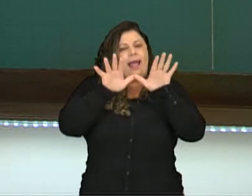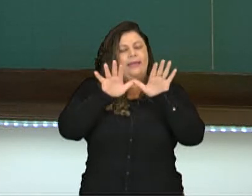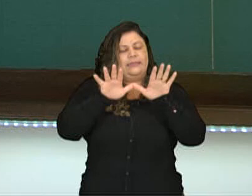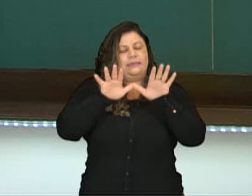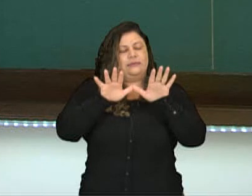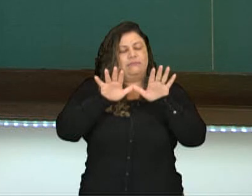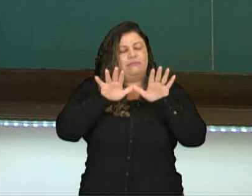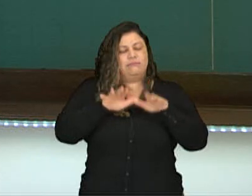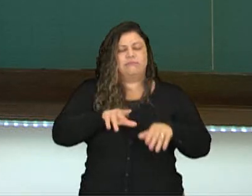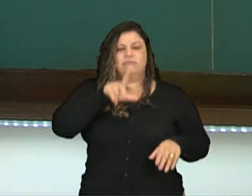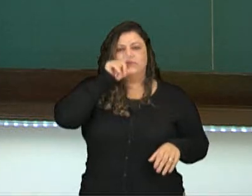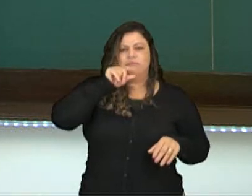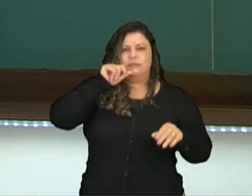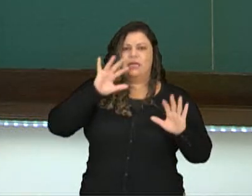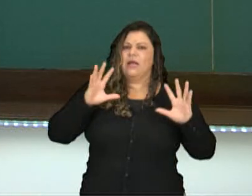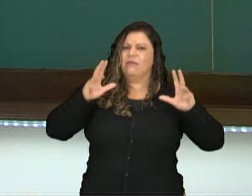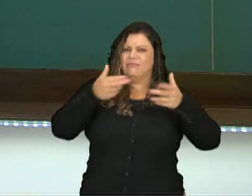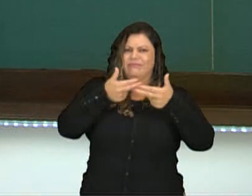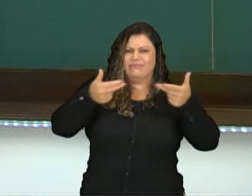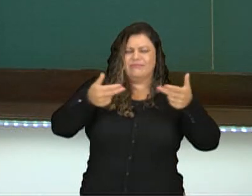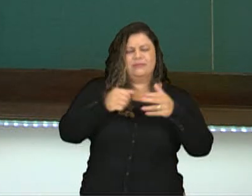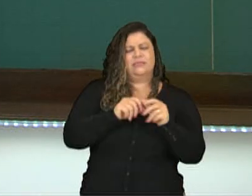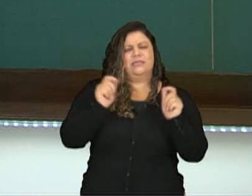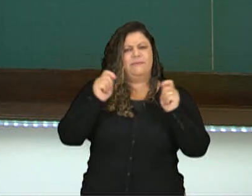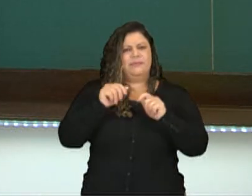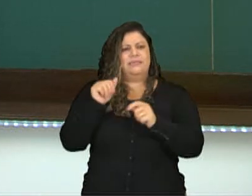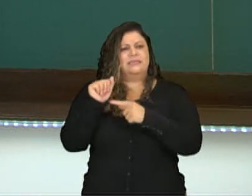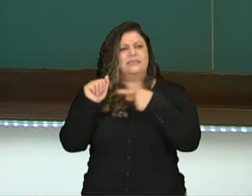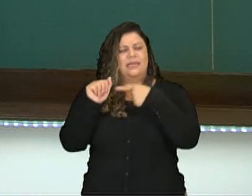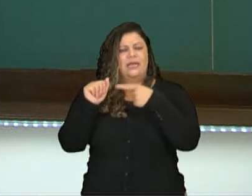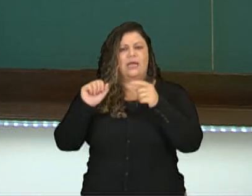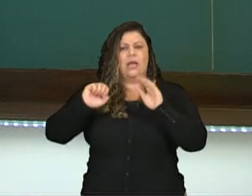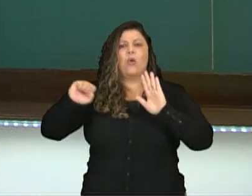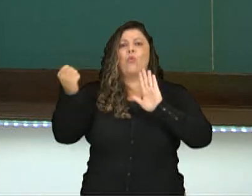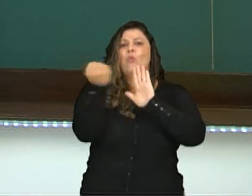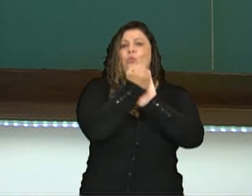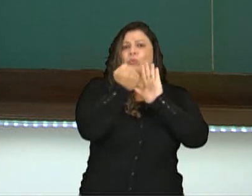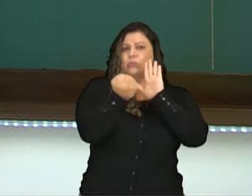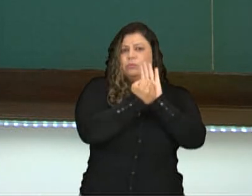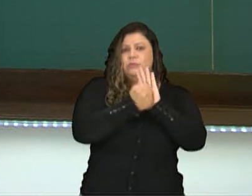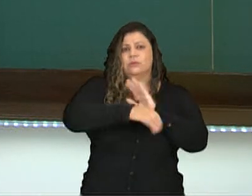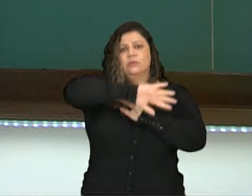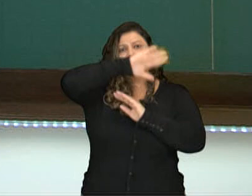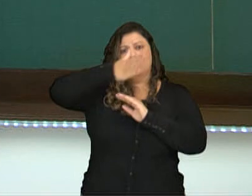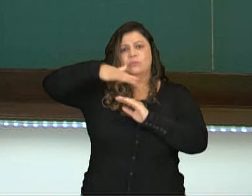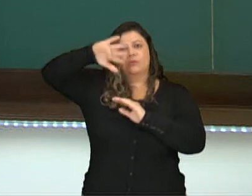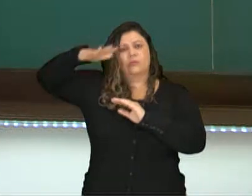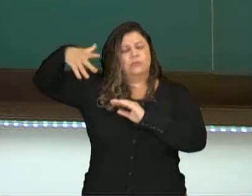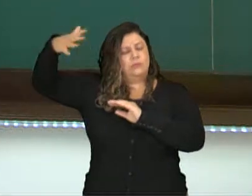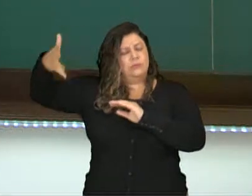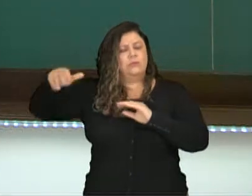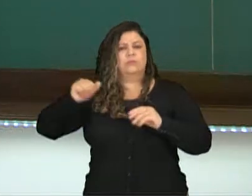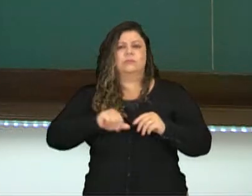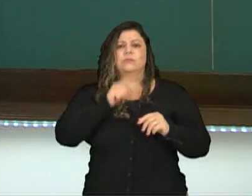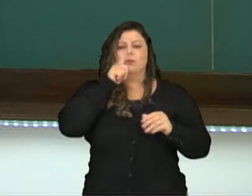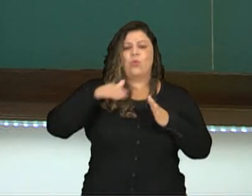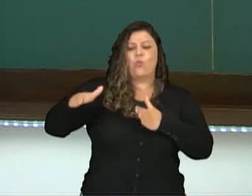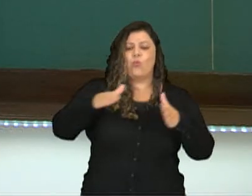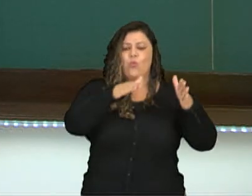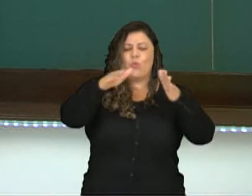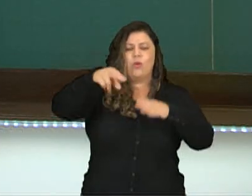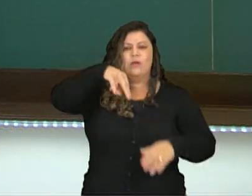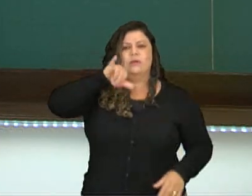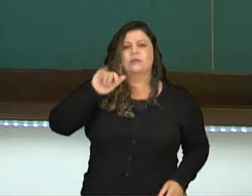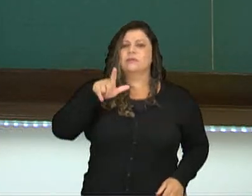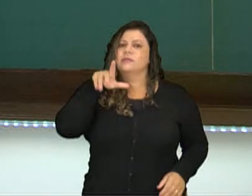E aqui. Uma espécie de um símbolo de onda significa o rio Nilo, se representa a letra